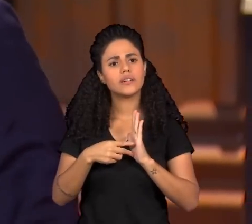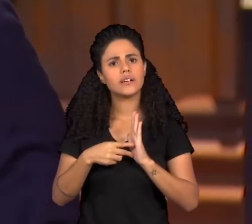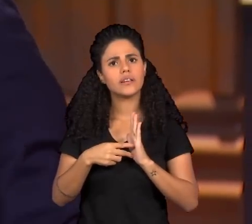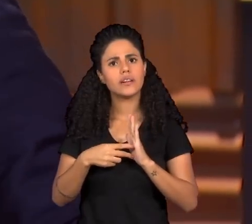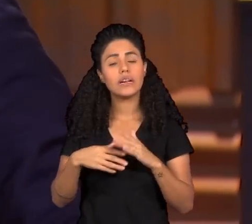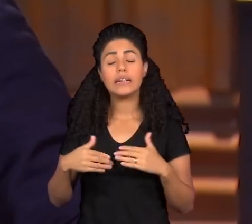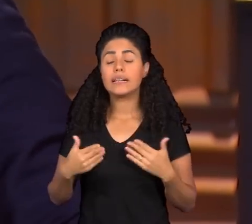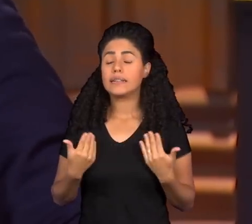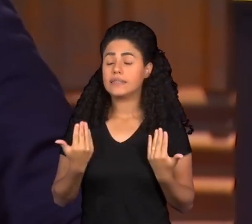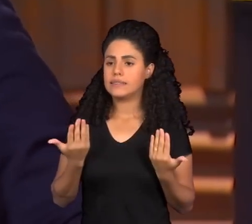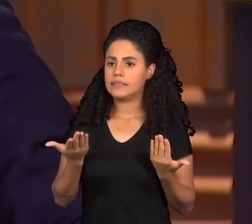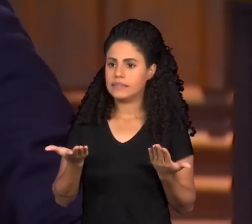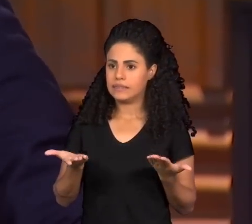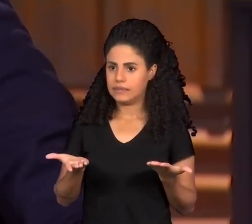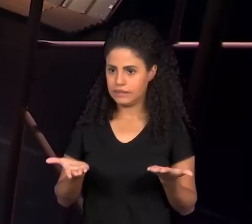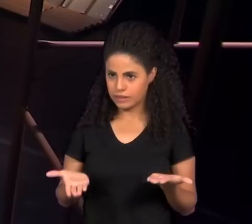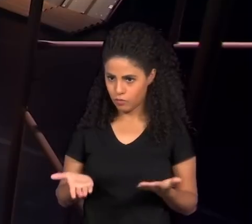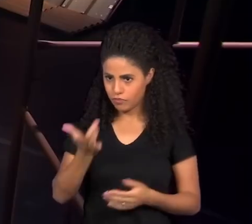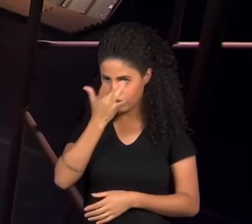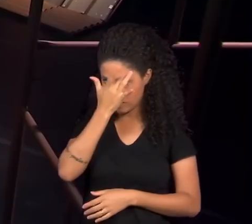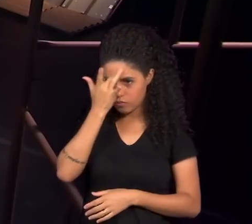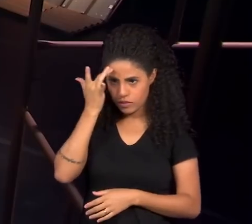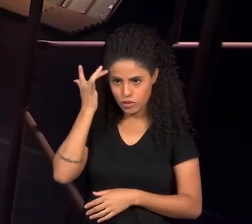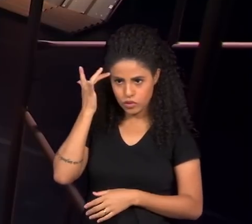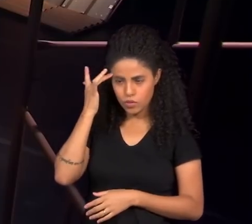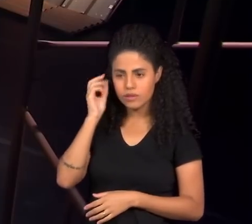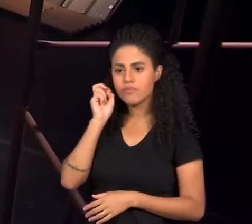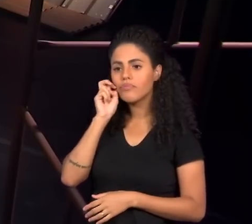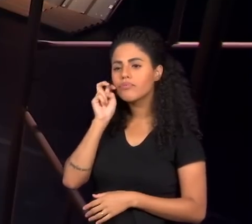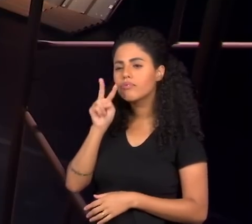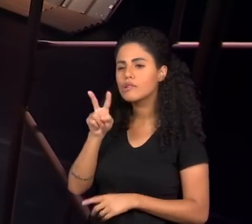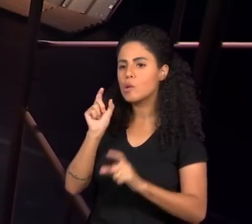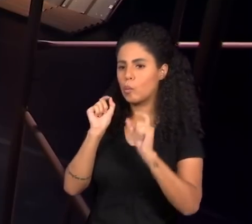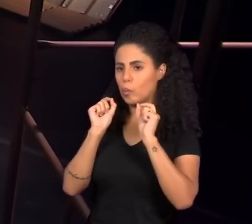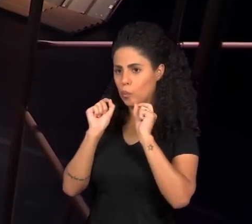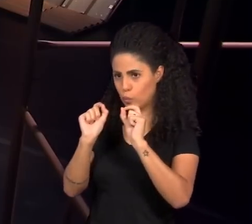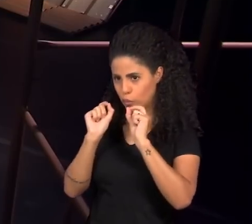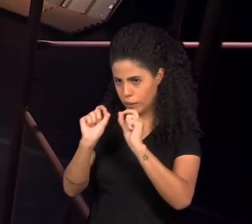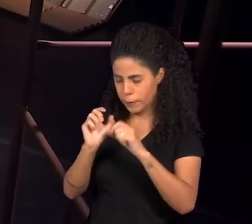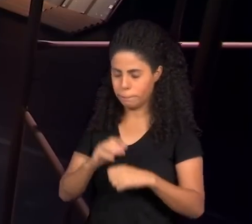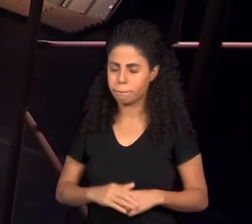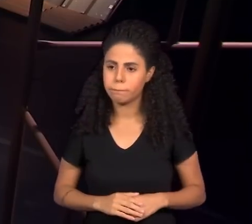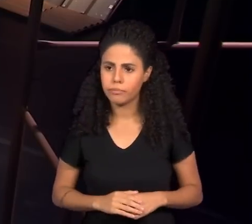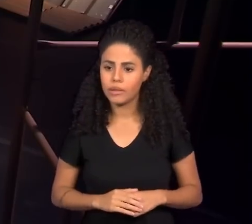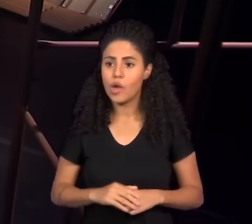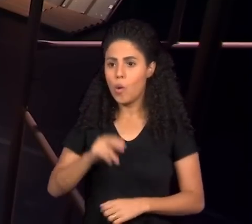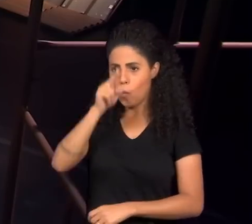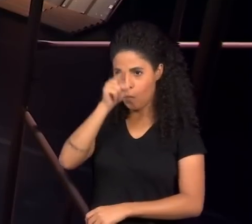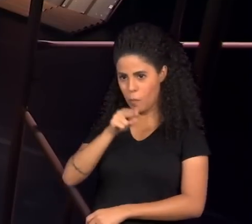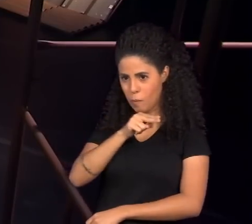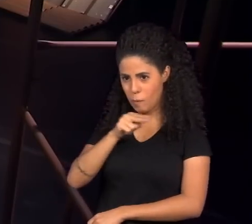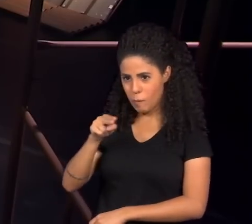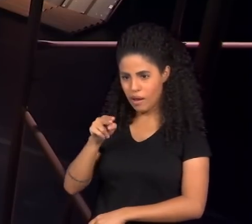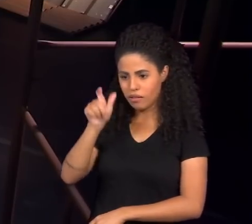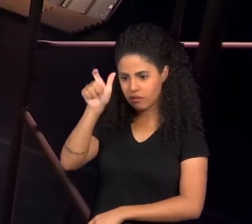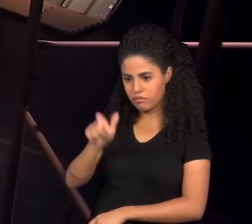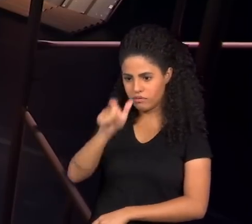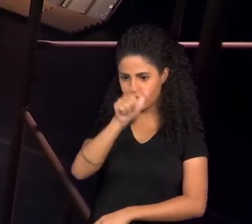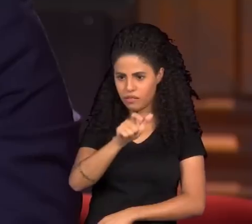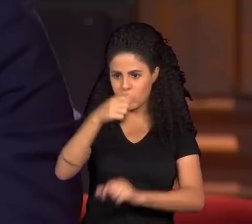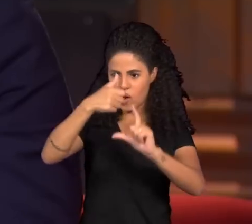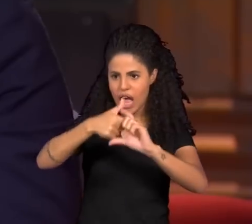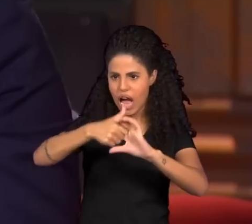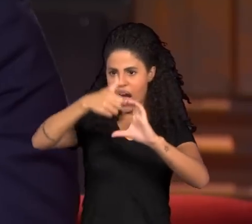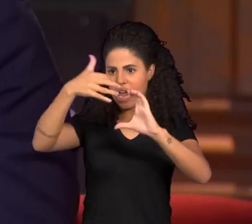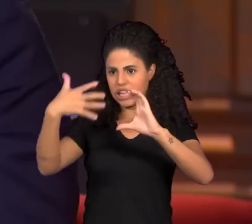é uma visão que as pessoas têm. Geralmente ele vai olhar para um padre, hoje, porque se evidenciou